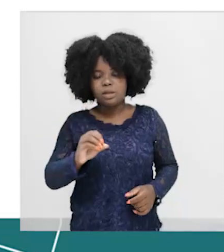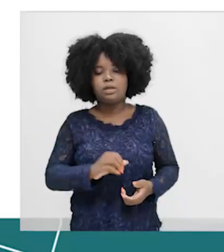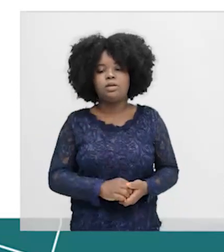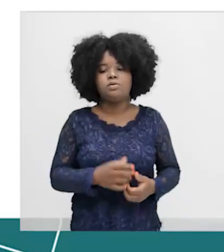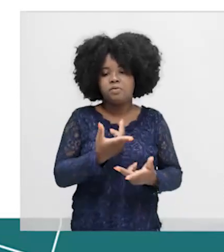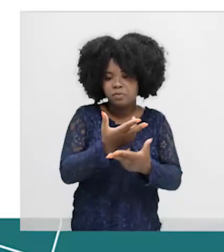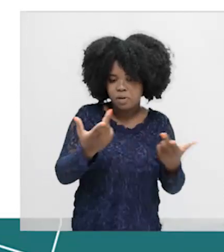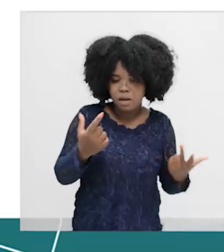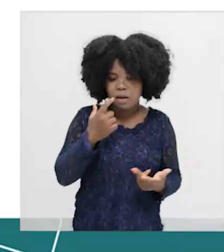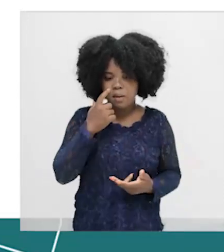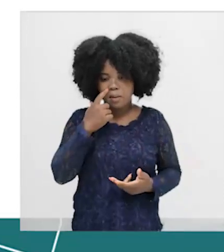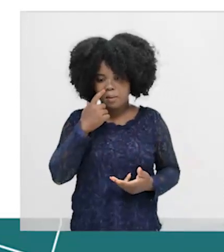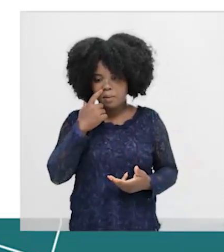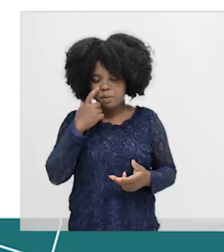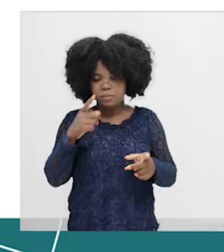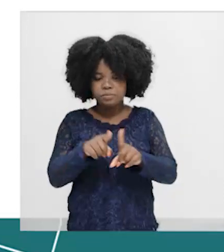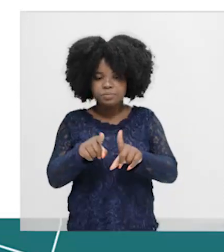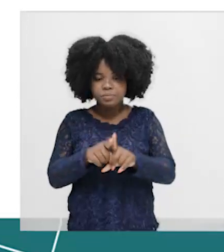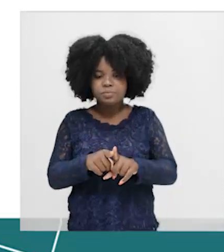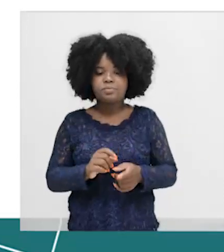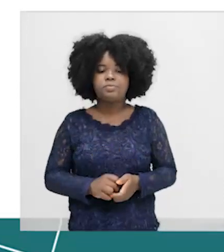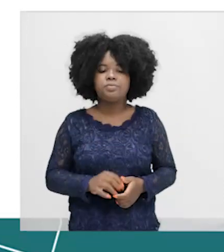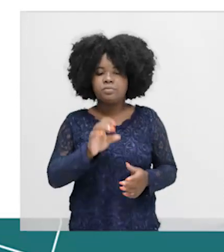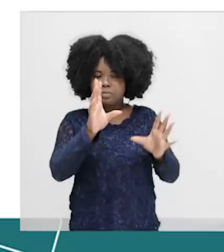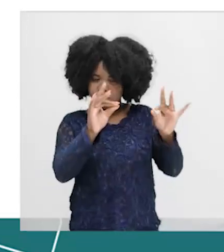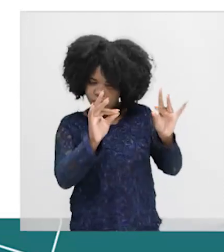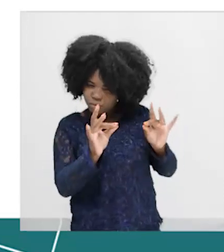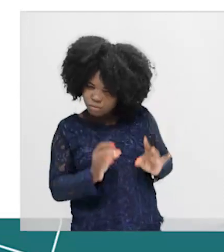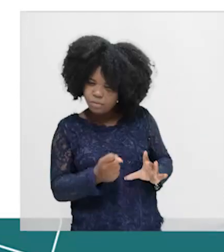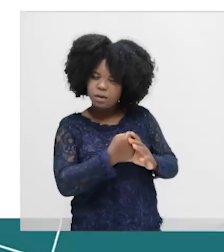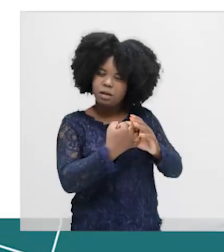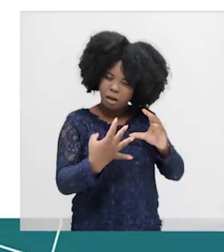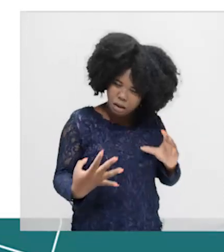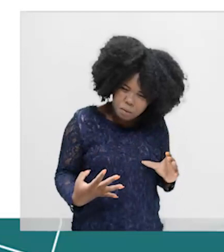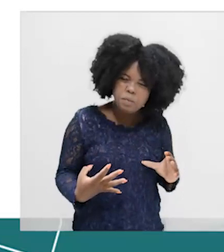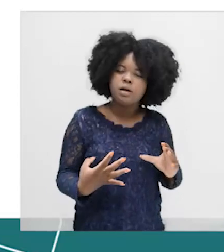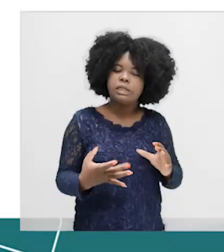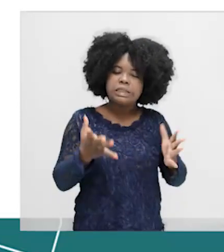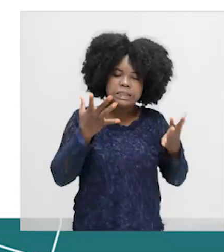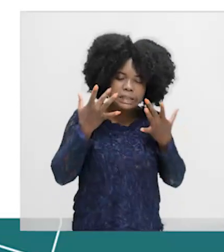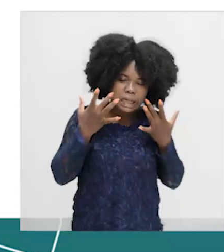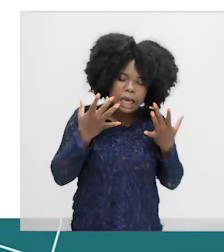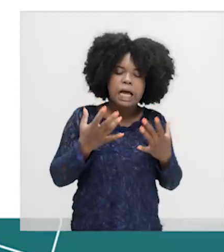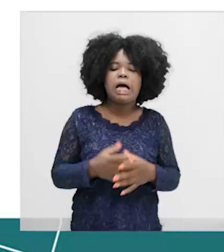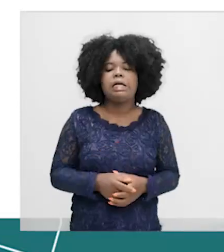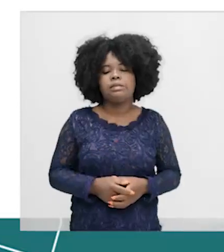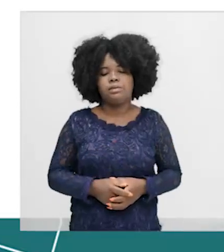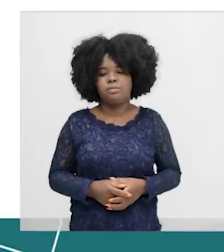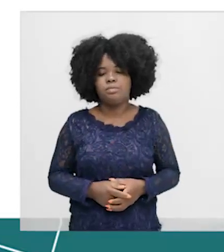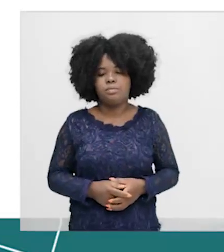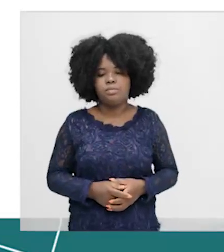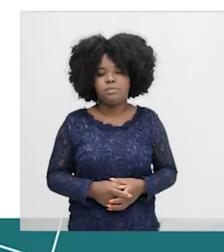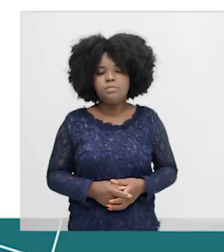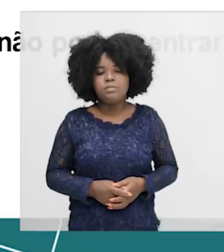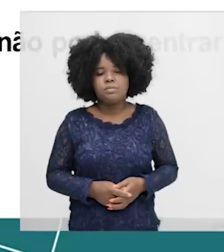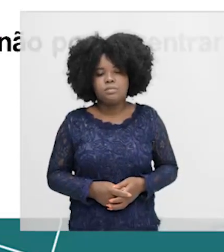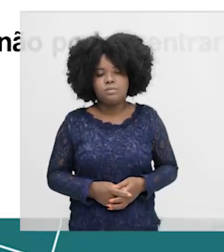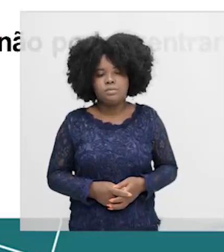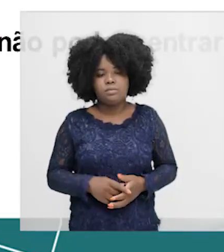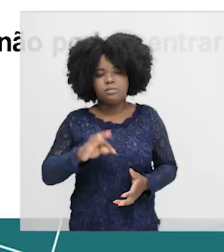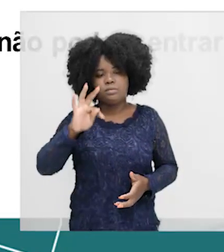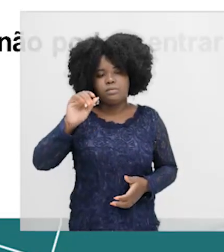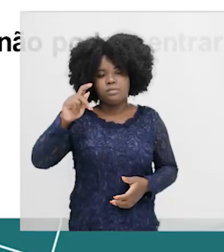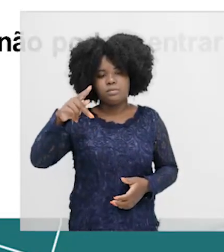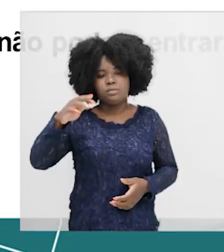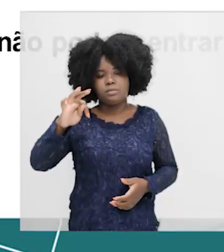pedras semi-preciosas, detalhe por detalhe, que é uma característica literalmente da arte oriental, entre elas a arte islâmica.